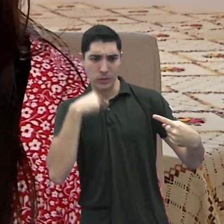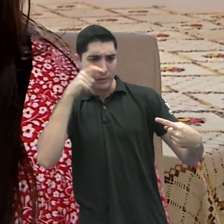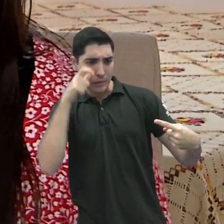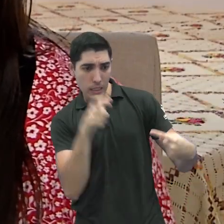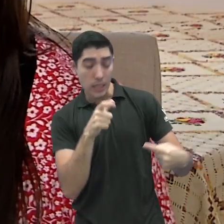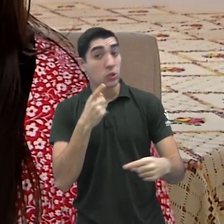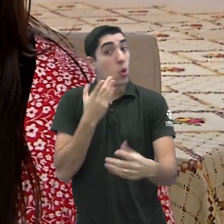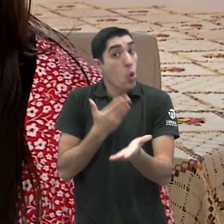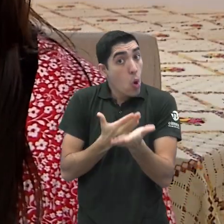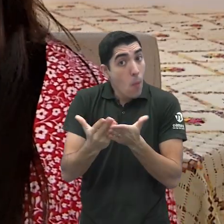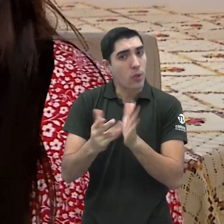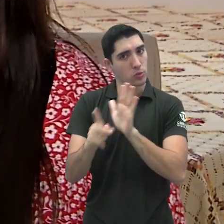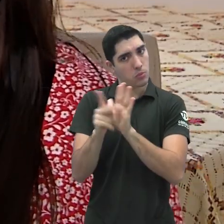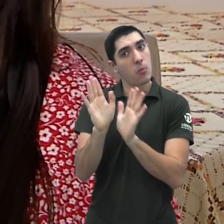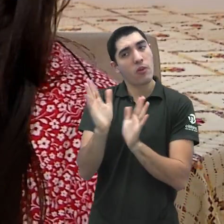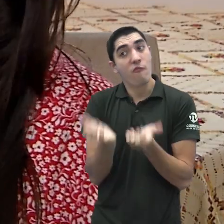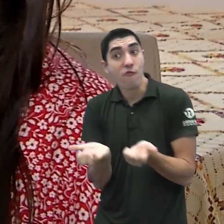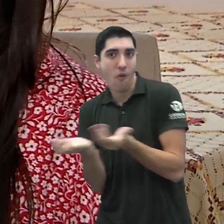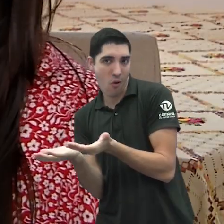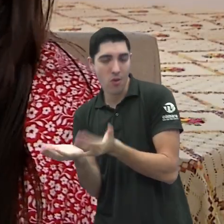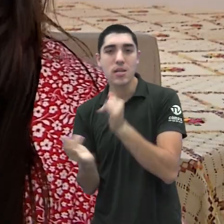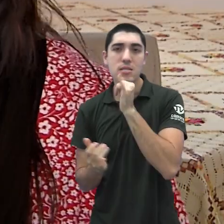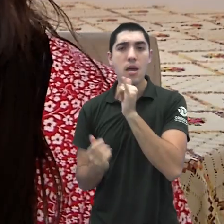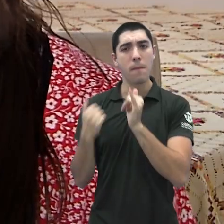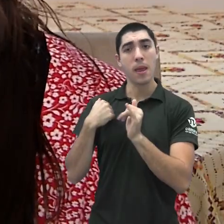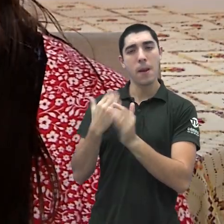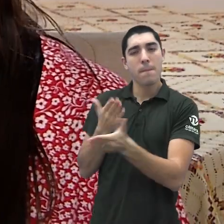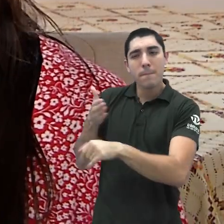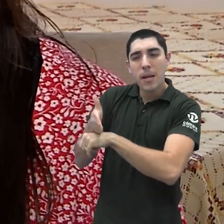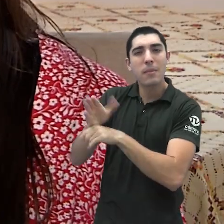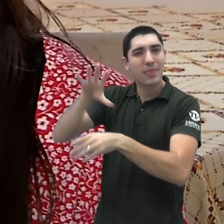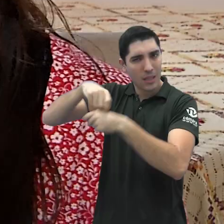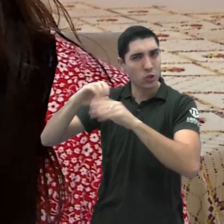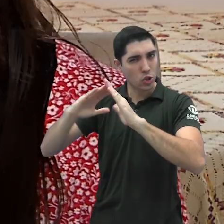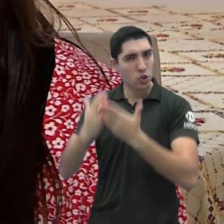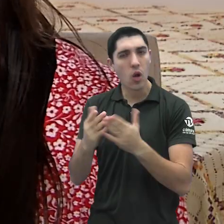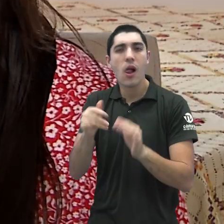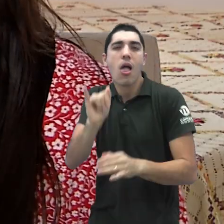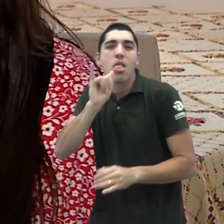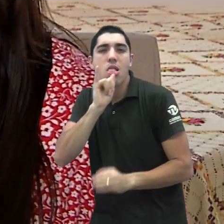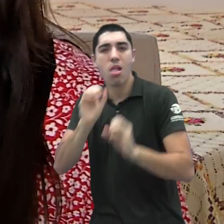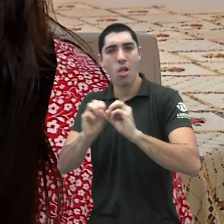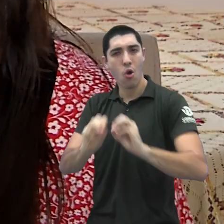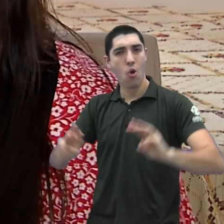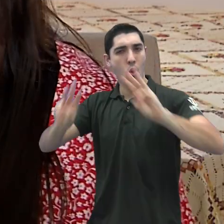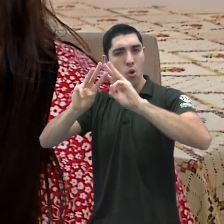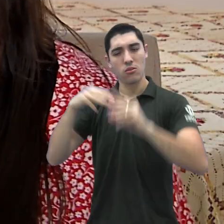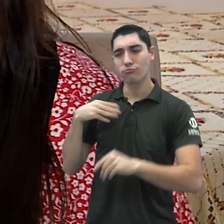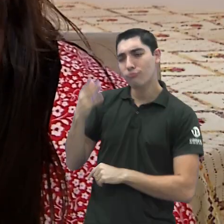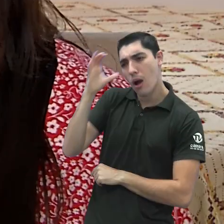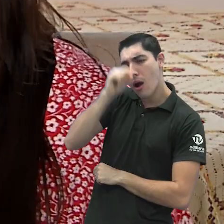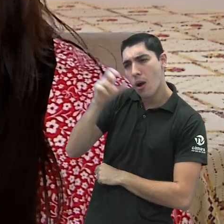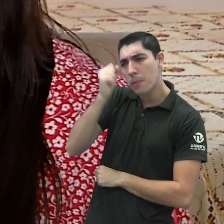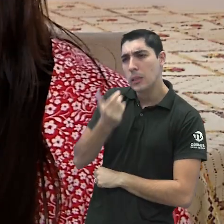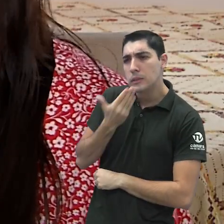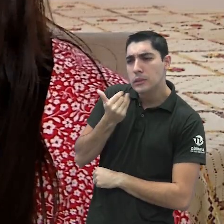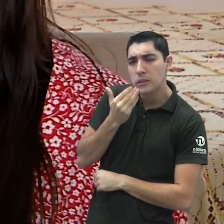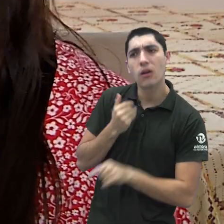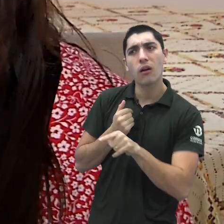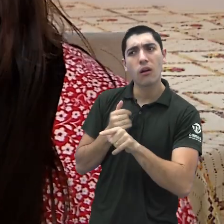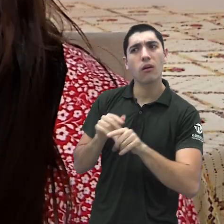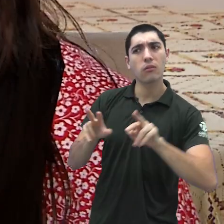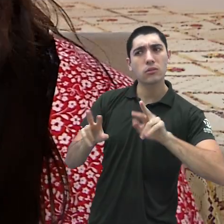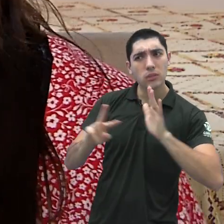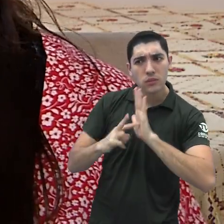pela política ele começou mais na política externa. Eu comecei a participar de simulação da ONU dentro da escola e fui conhecendo mais sobre